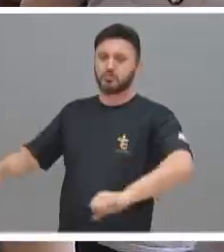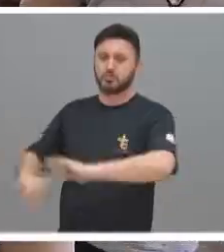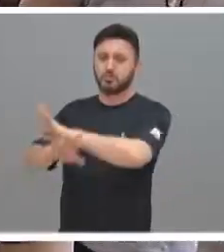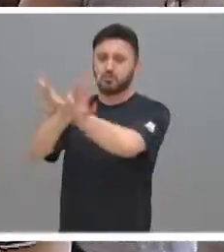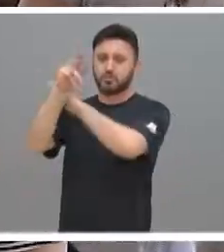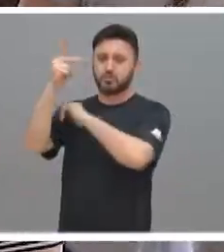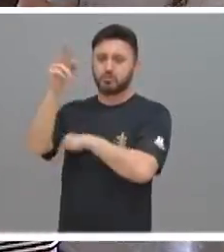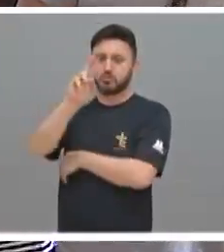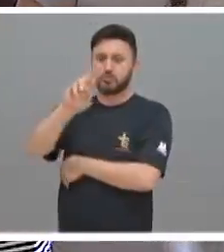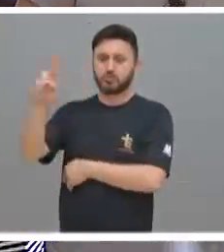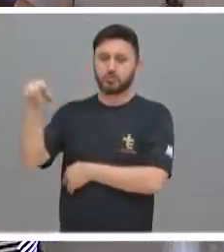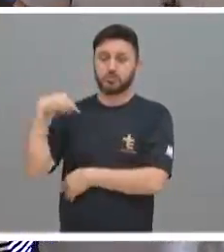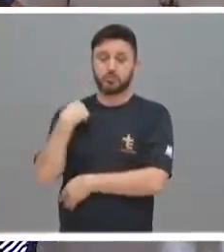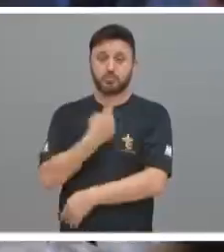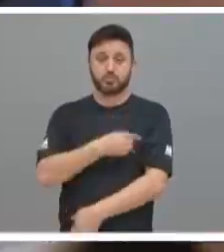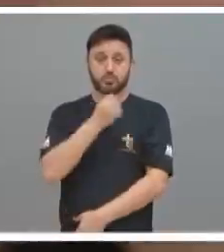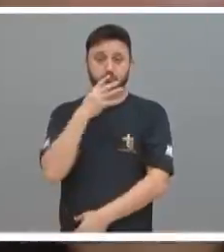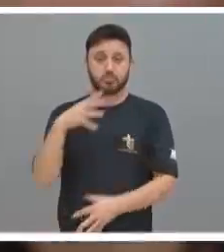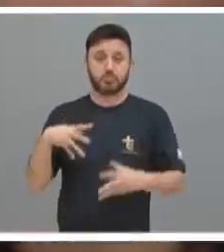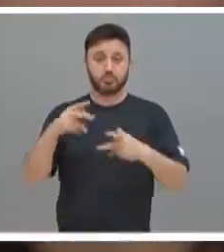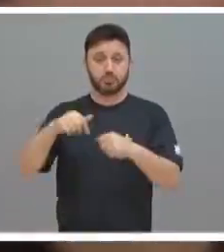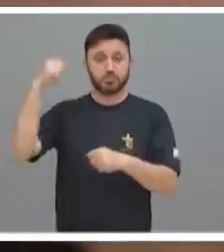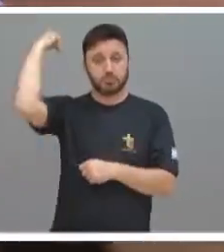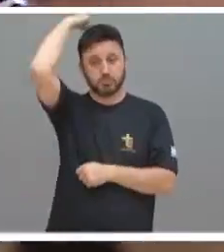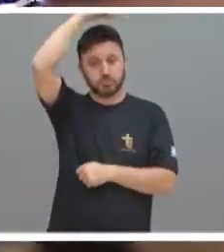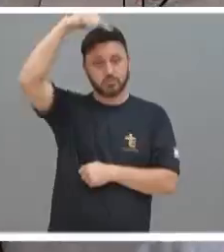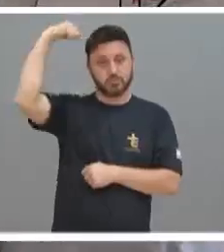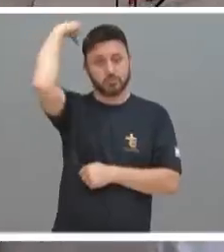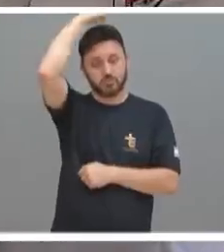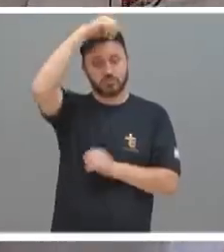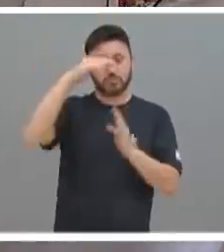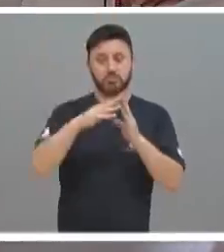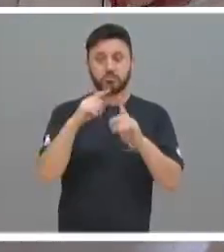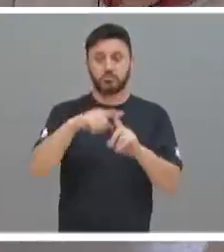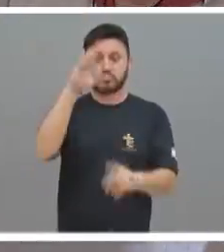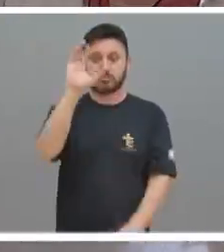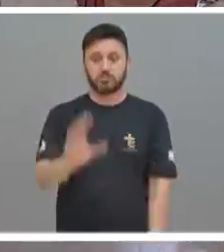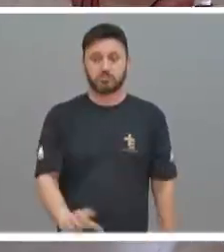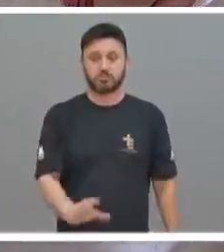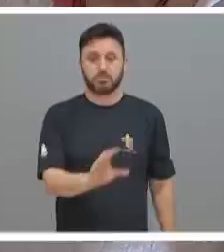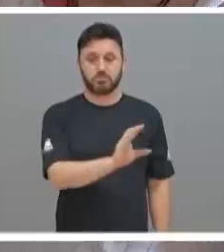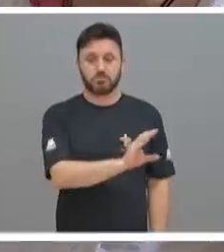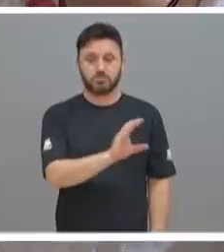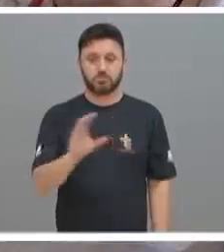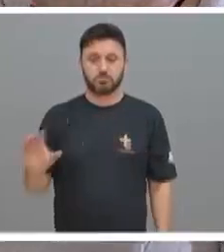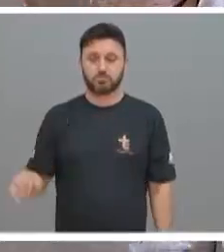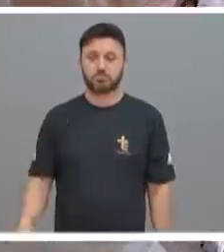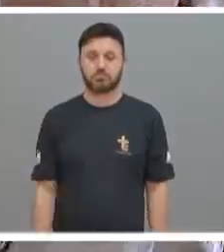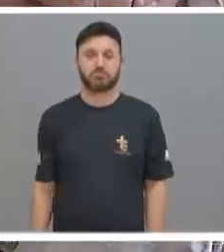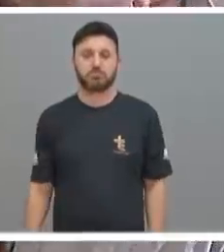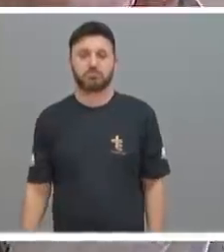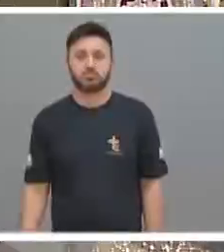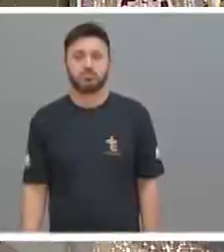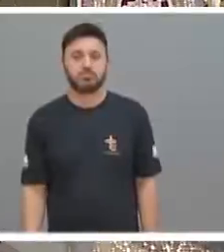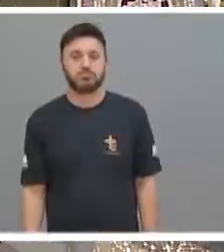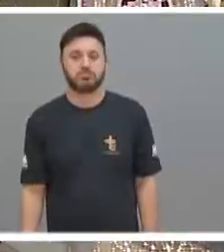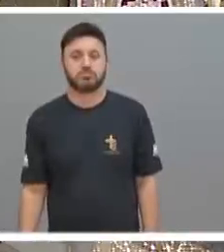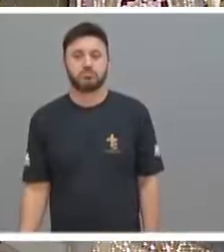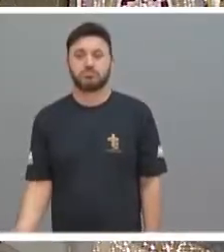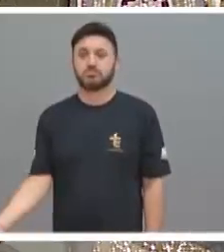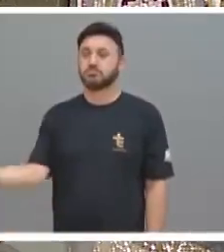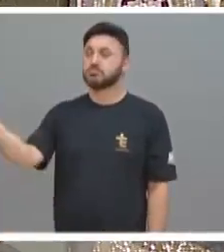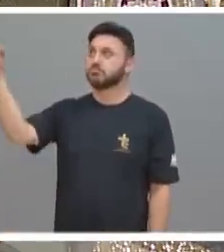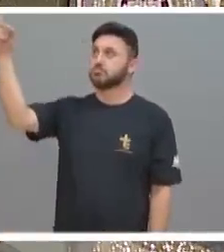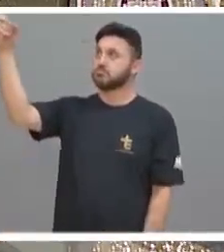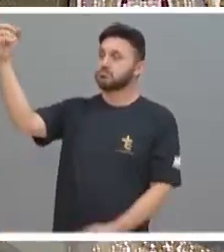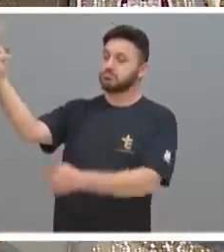este sacrifício, para a glória do seu nome, para o nosso bem e de toda a Santa Igreja.